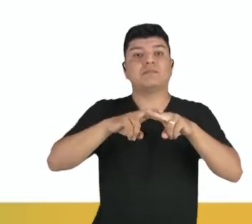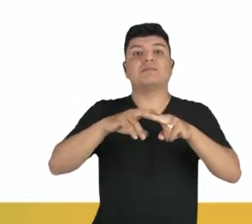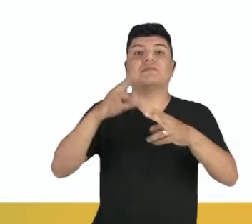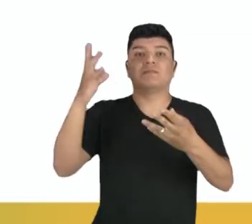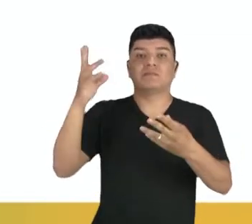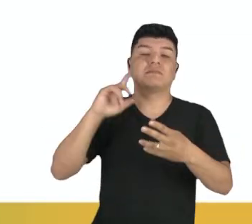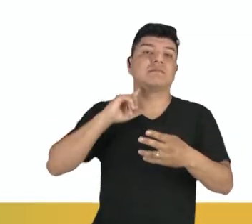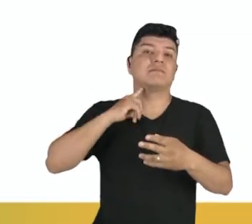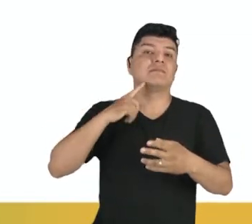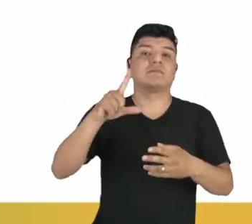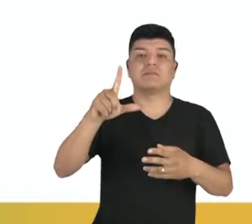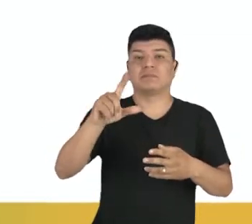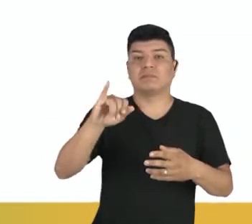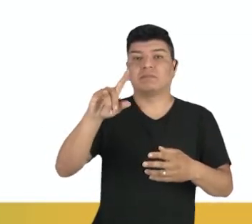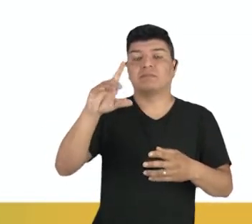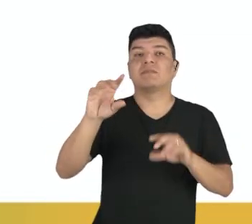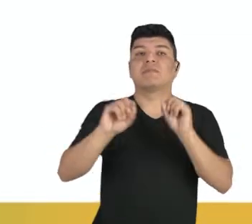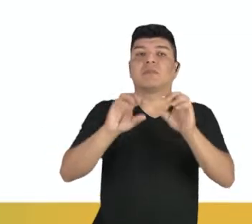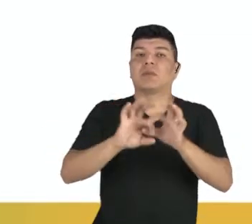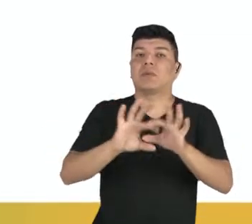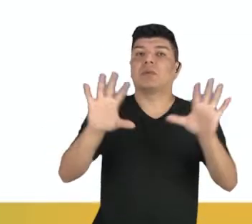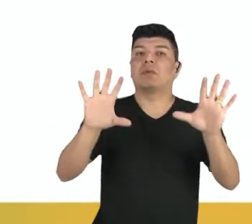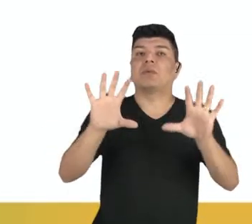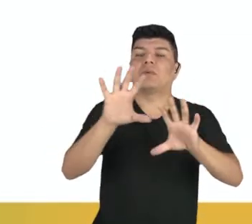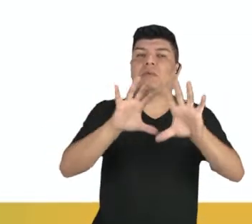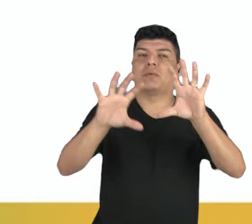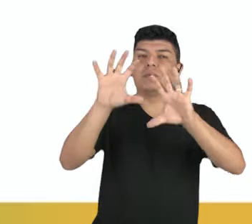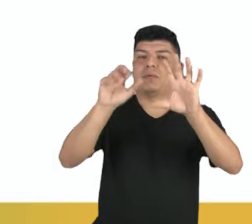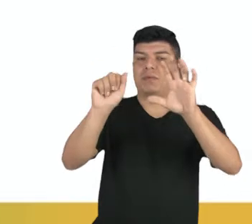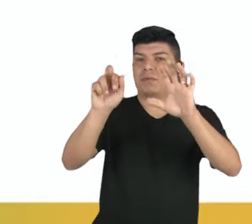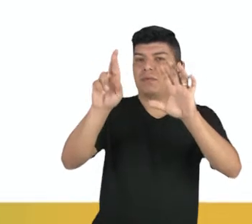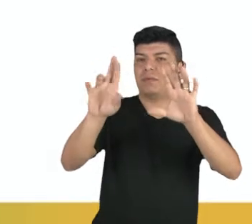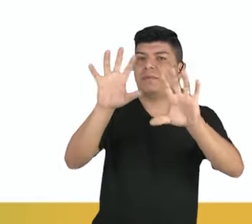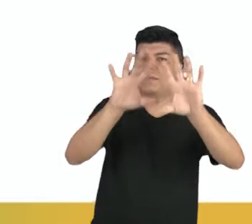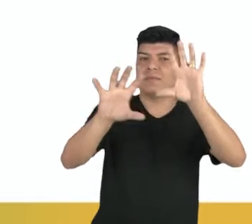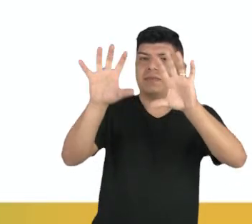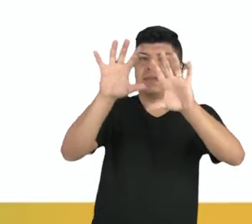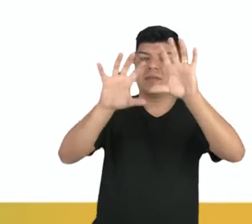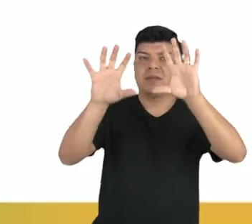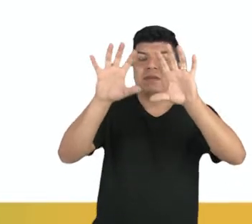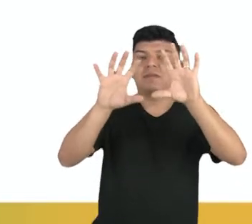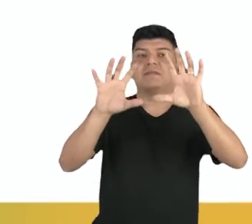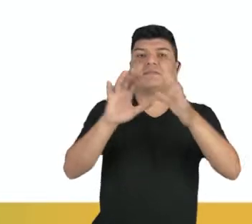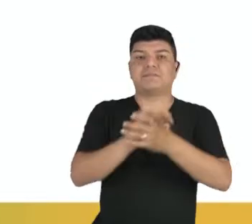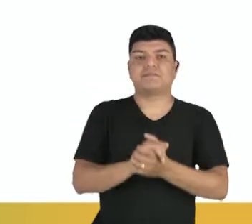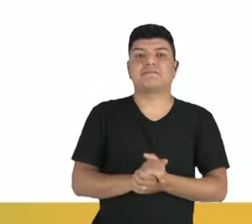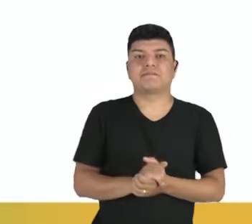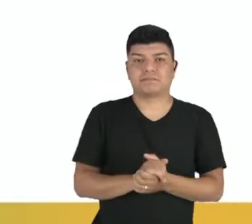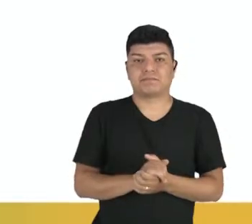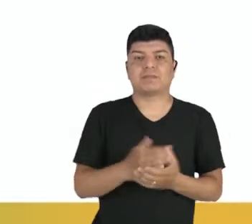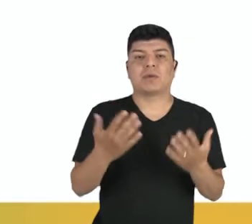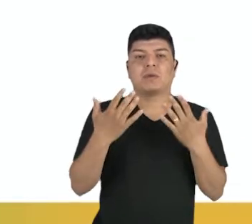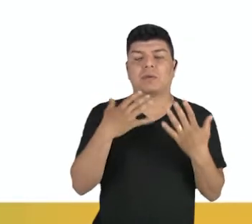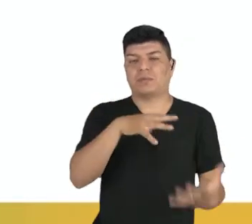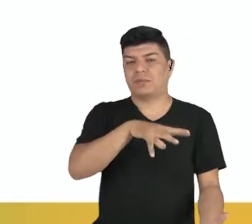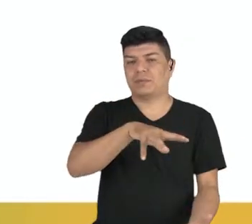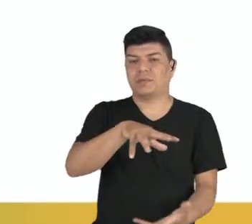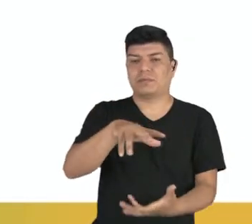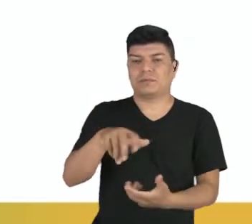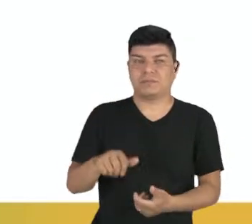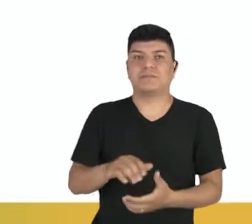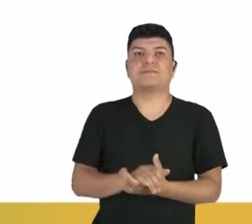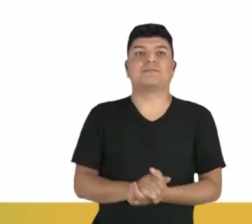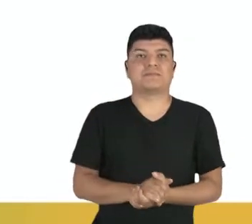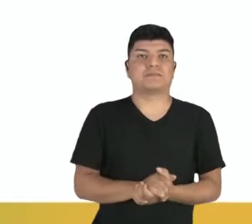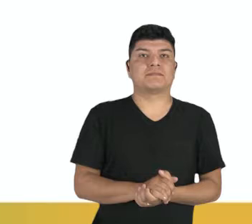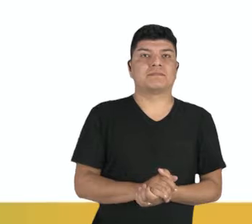da poluição do ar, por causa do lançamento desses gases causadores do efeito estufa e aquecimento global.